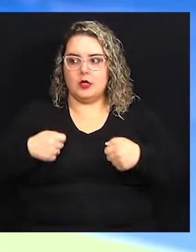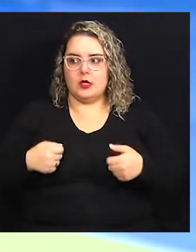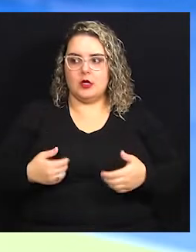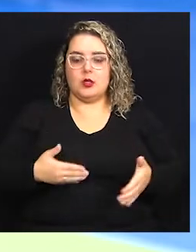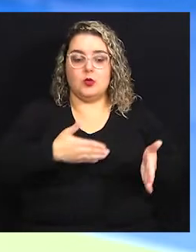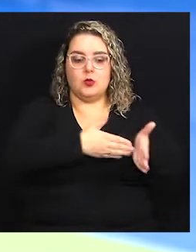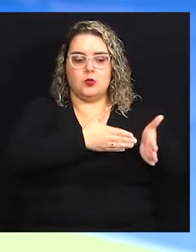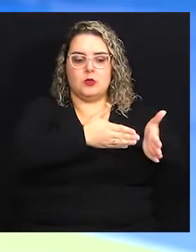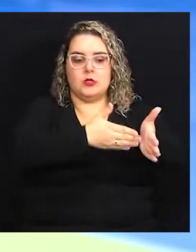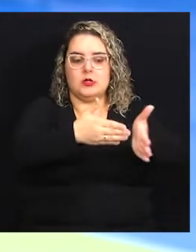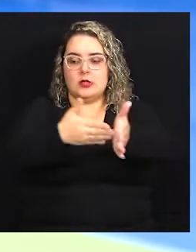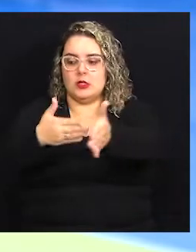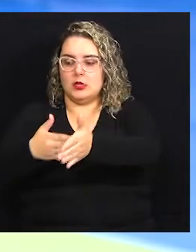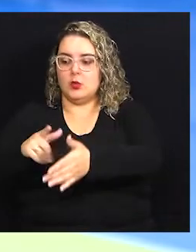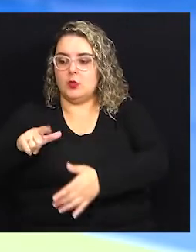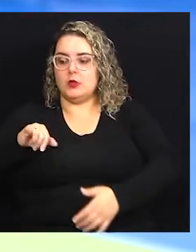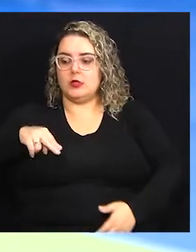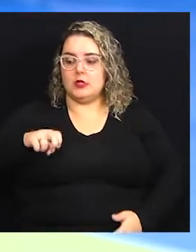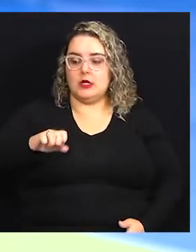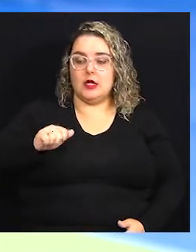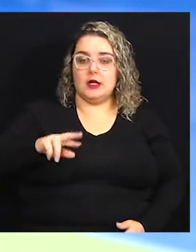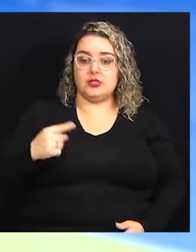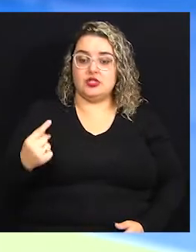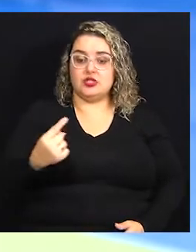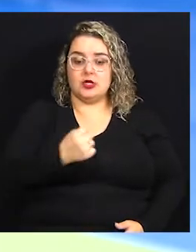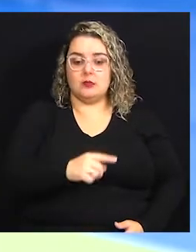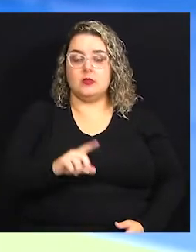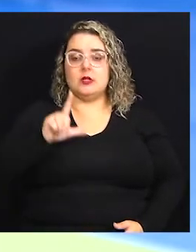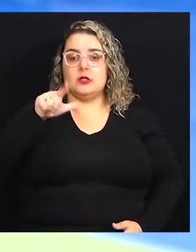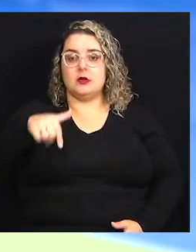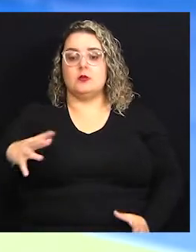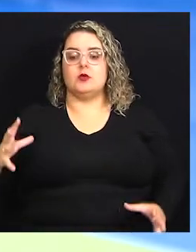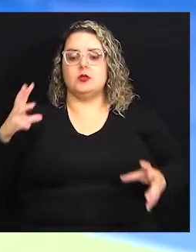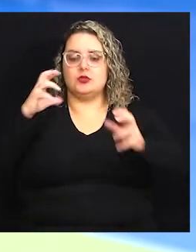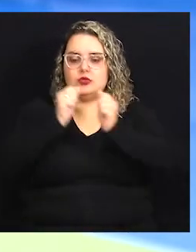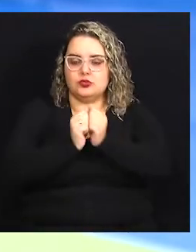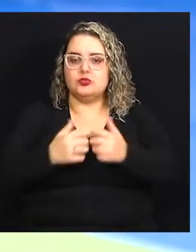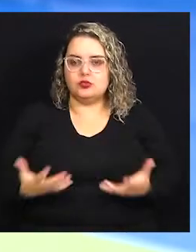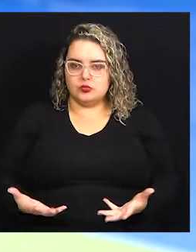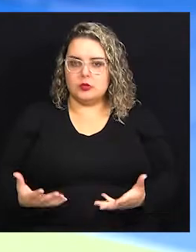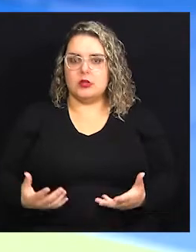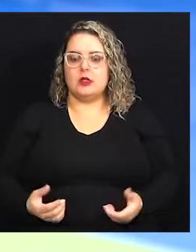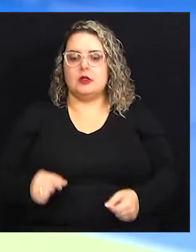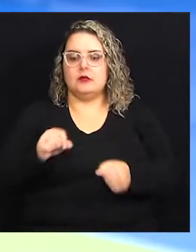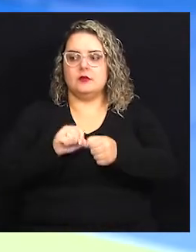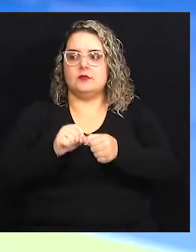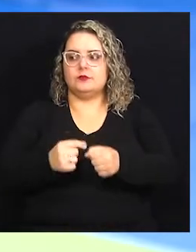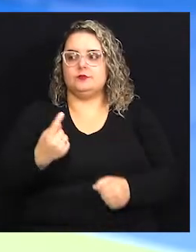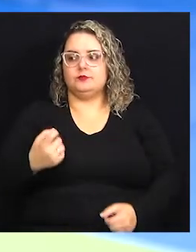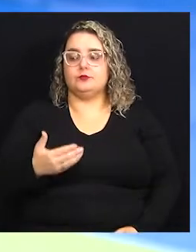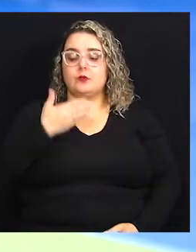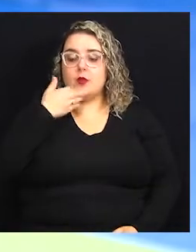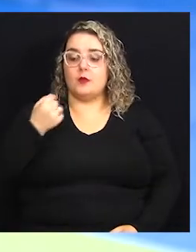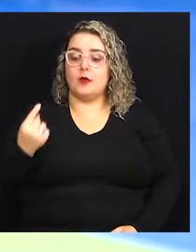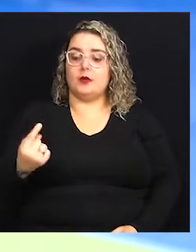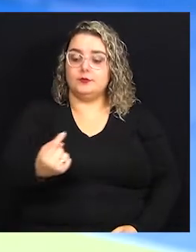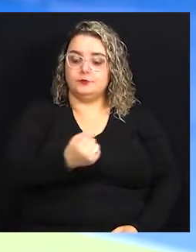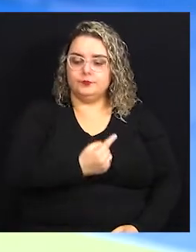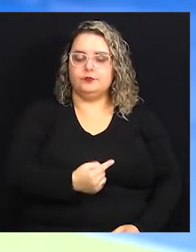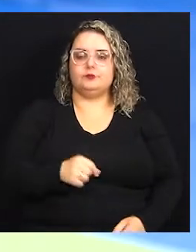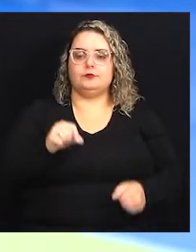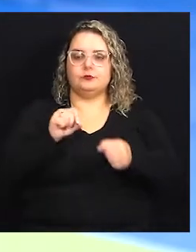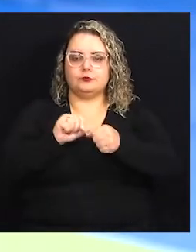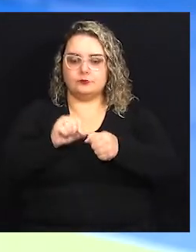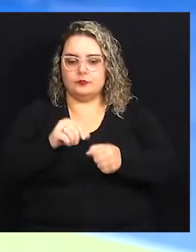limiar dele, para eu poder chegar no meu coletivo. Eu tenho que arrancar o melhor de cada uma para fazer